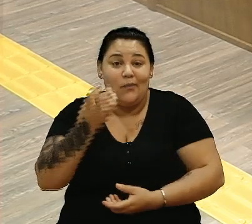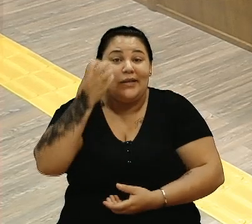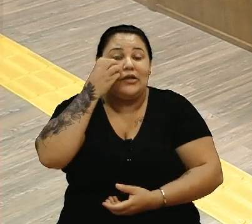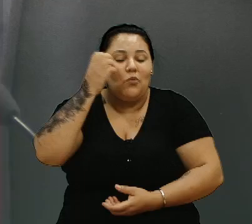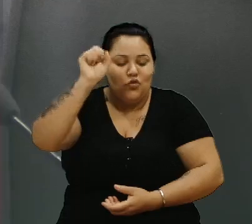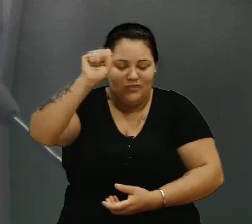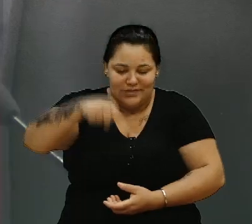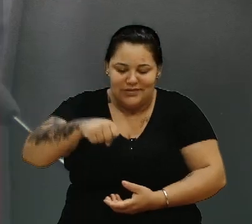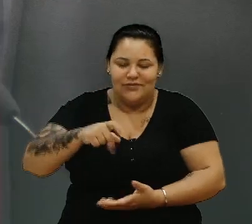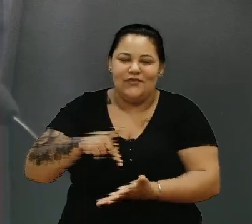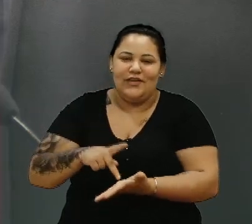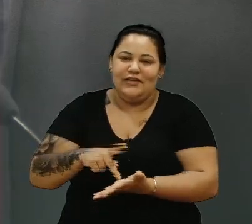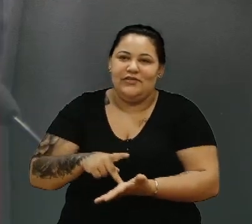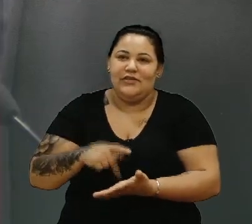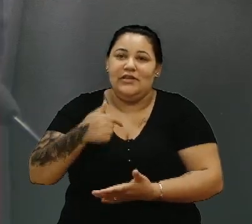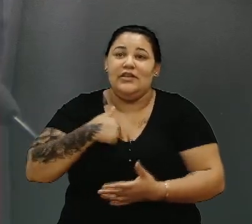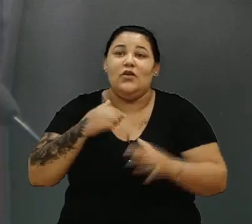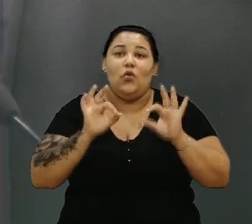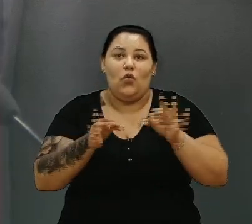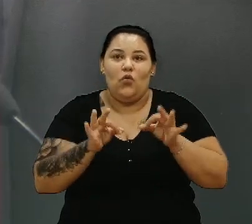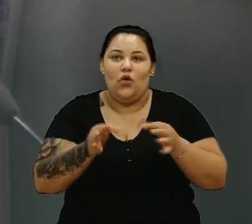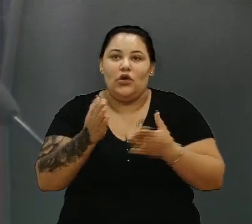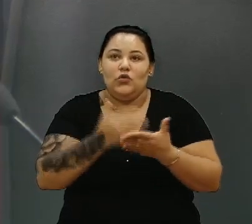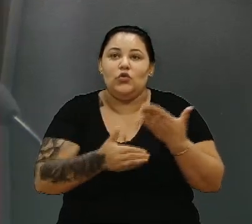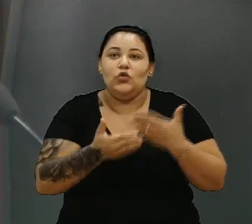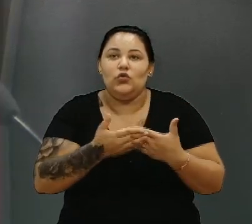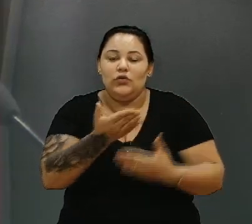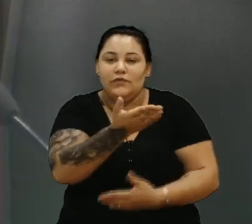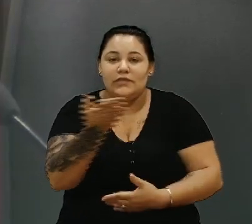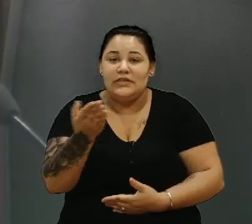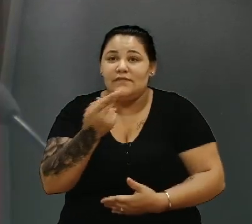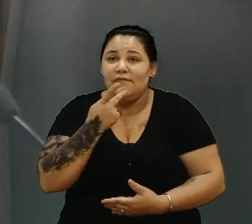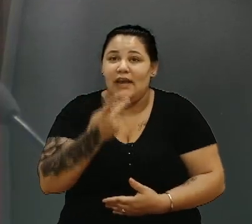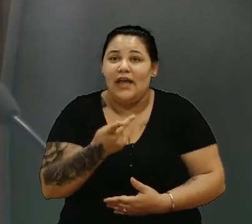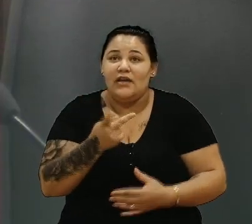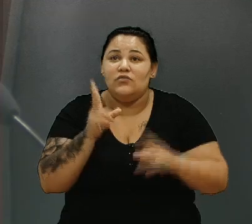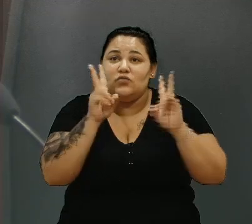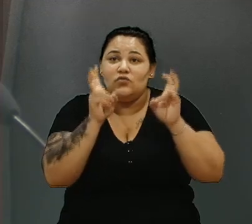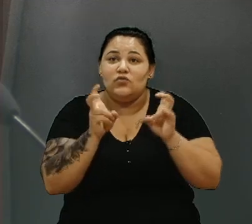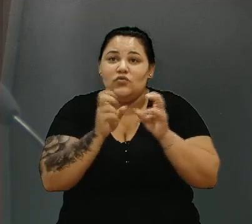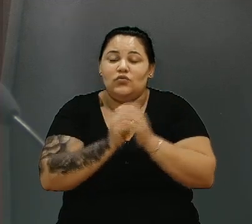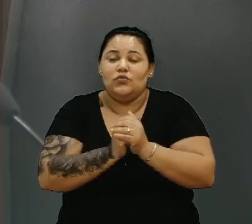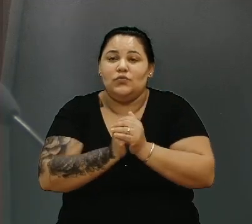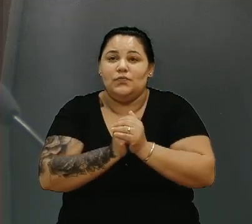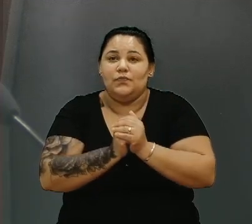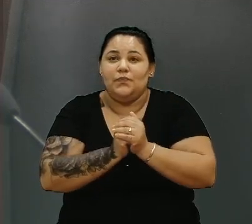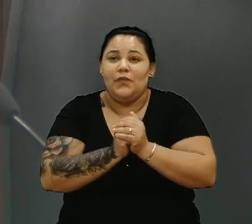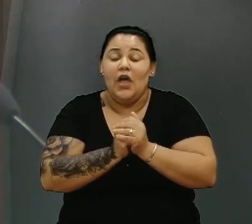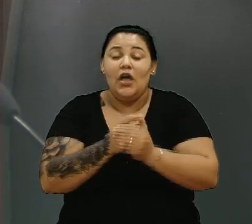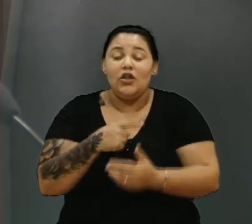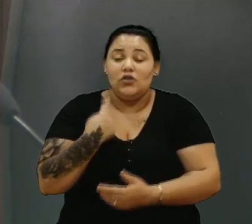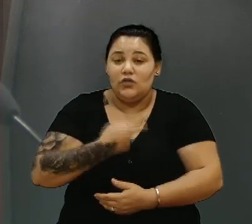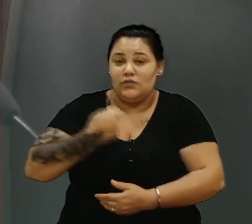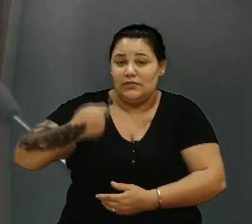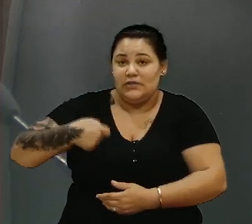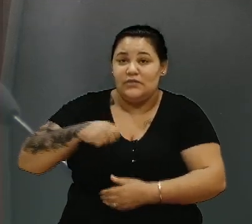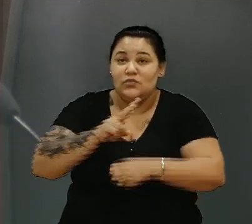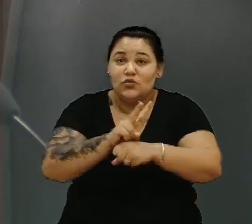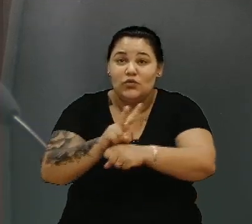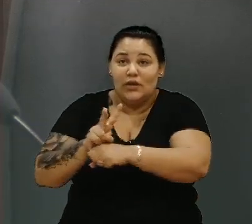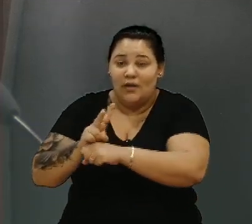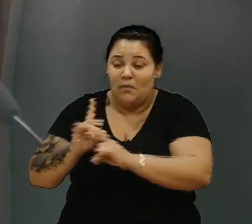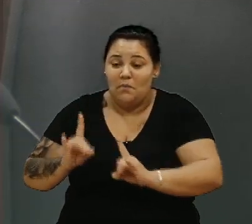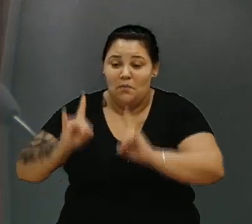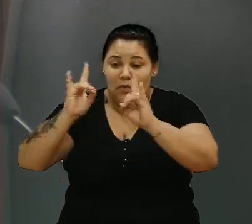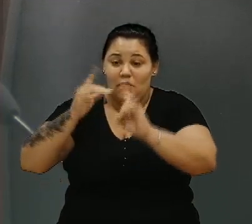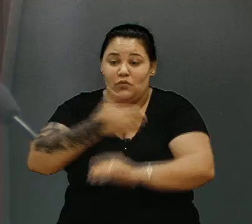fato, e concordo com absolutamente tudo que vocês trouxeram sobre o assunto. Nós preservarmos a Maesa como um prédio público